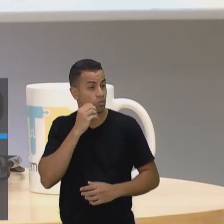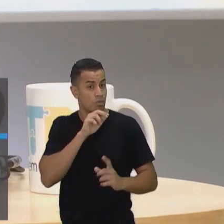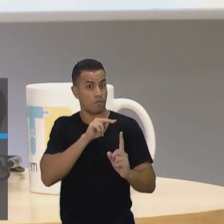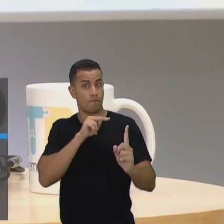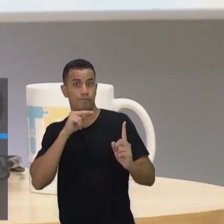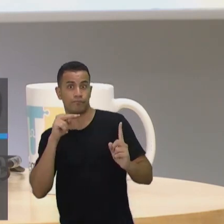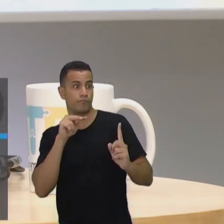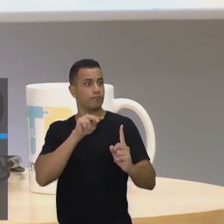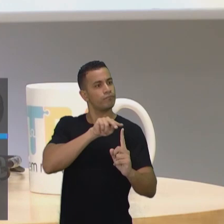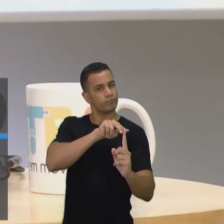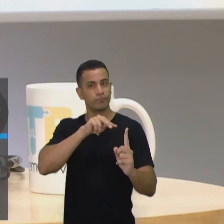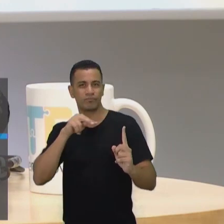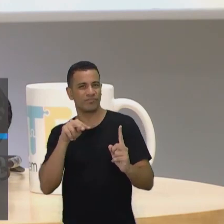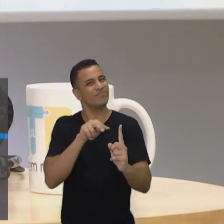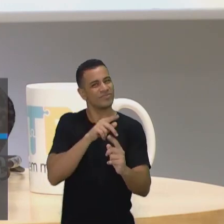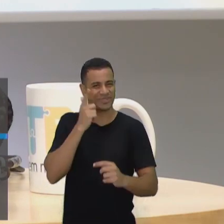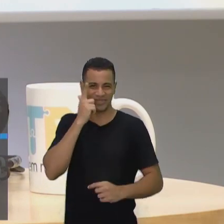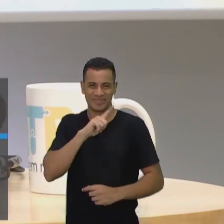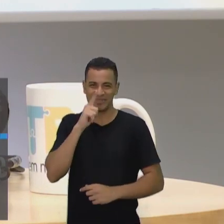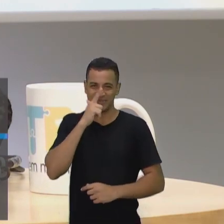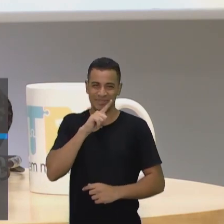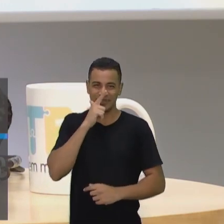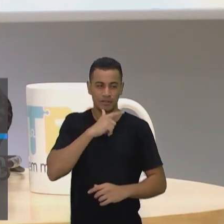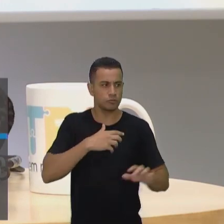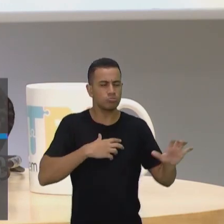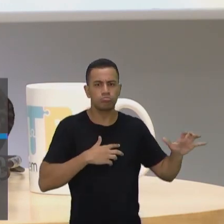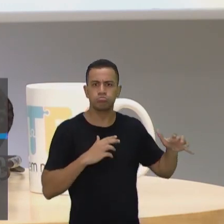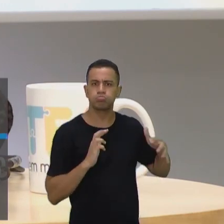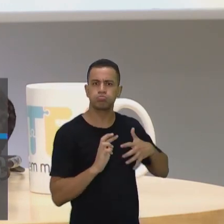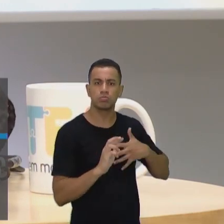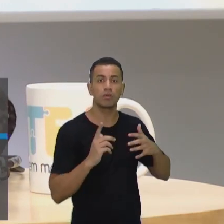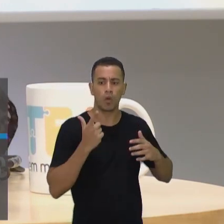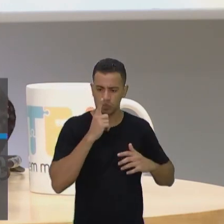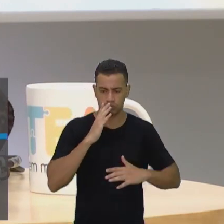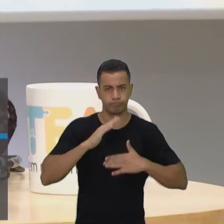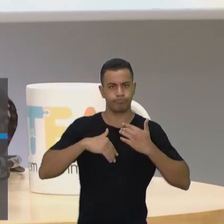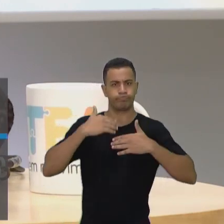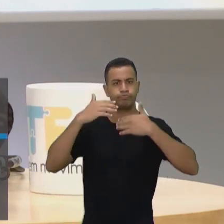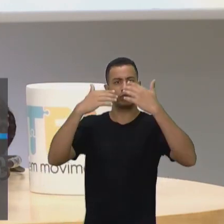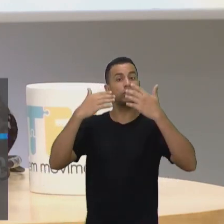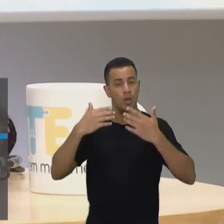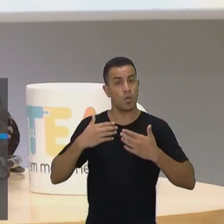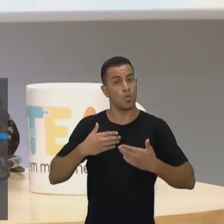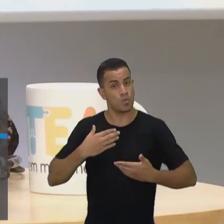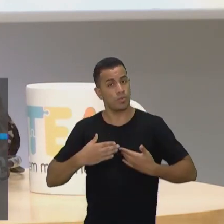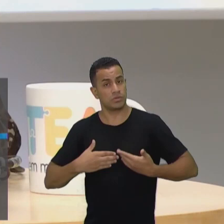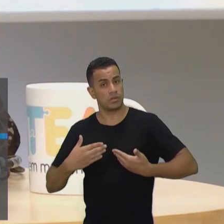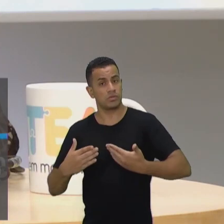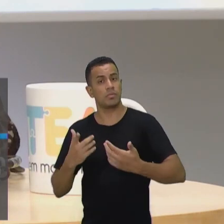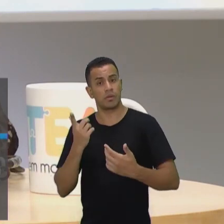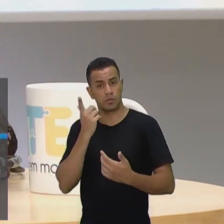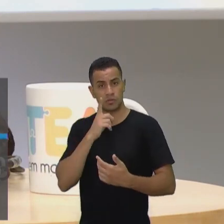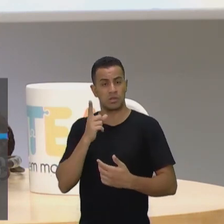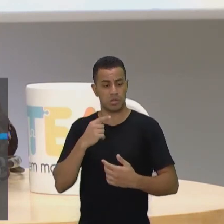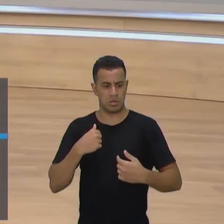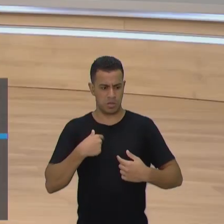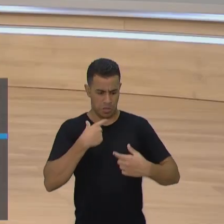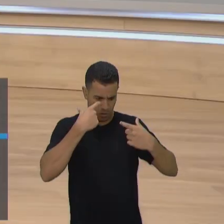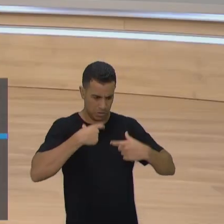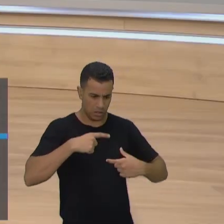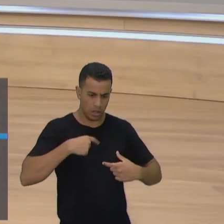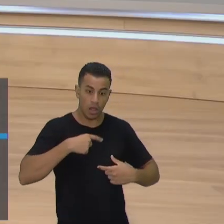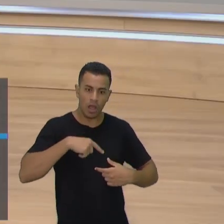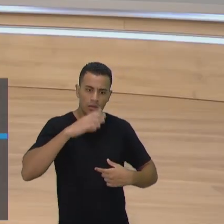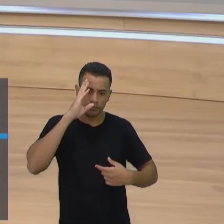ele passa por todas as estações e ele acaba tendo todo esse progresso e processo para o seu protagonismo, né? Sim, ele